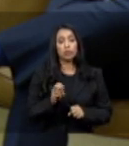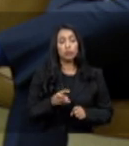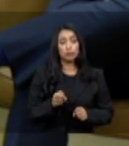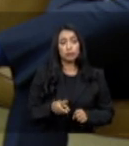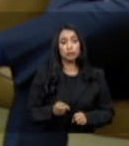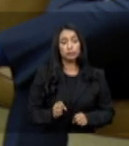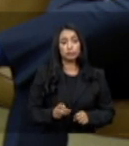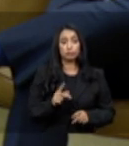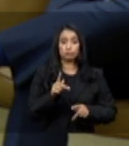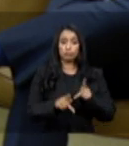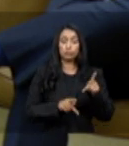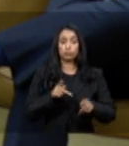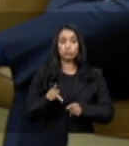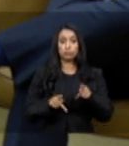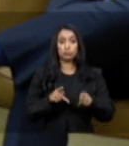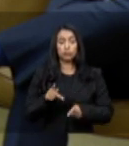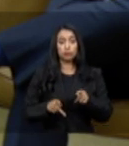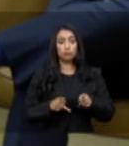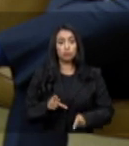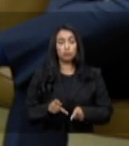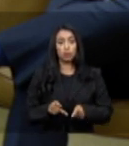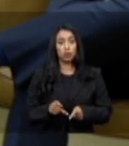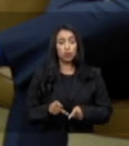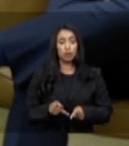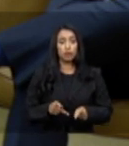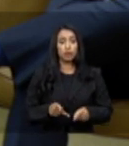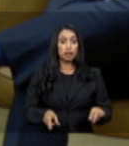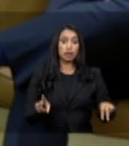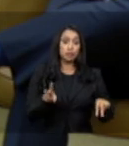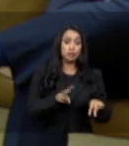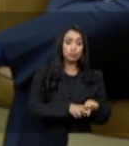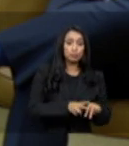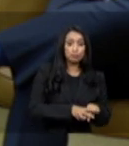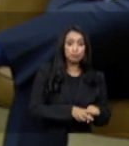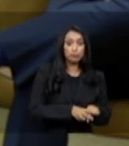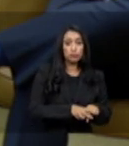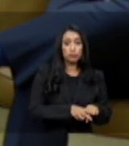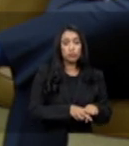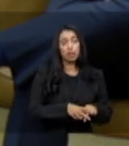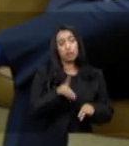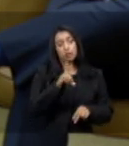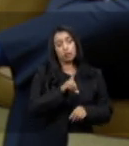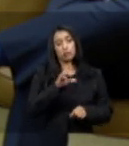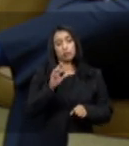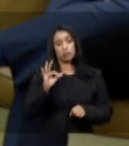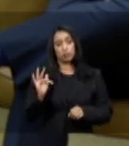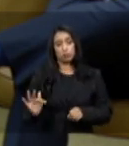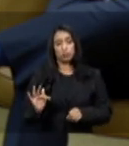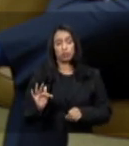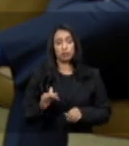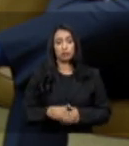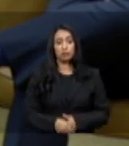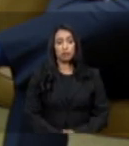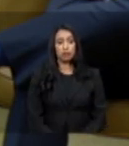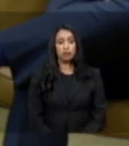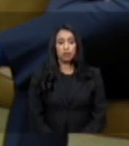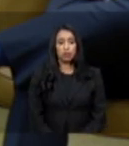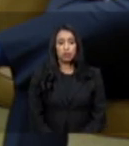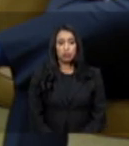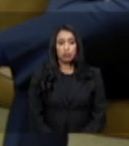na perspectiva de uma população e para o suficiente que é a população que e do distrito federal é